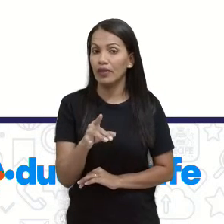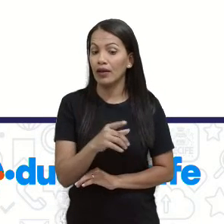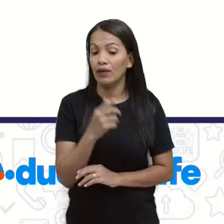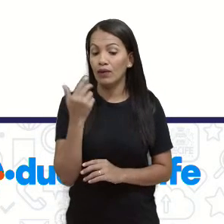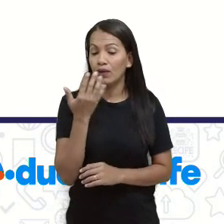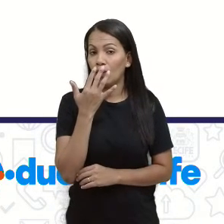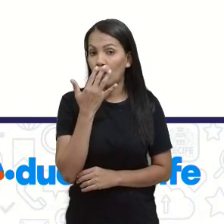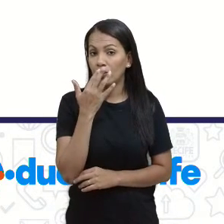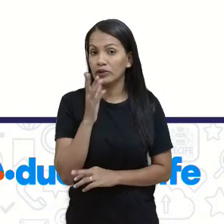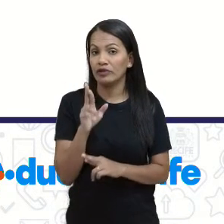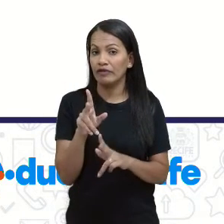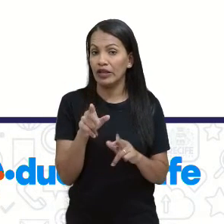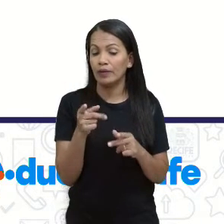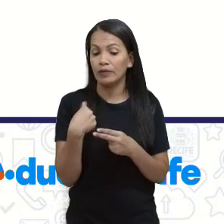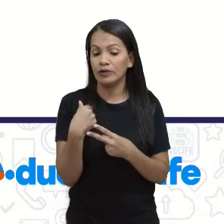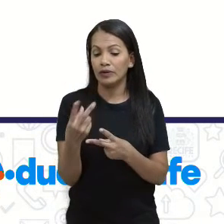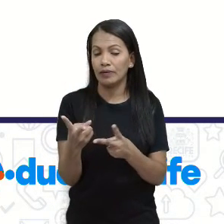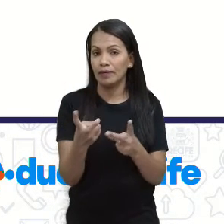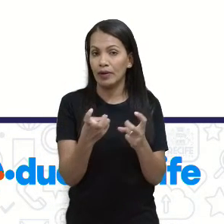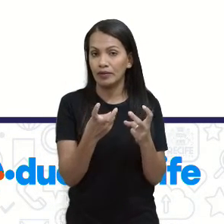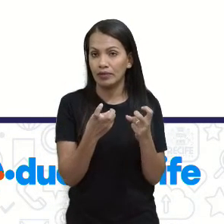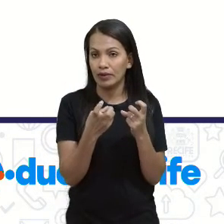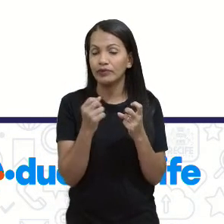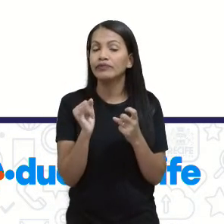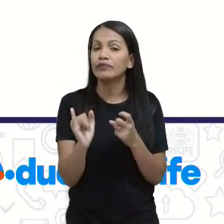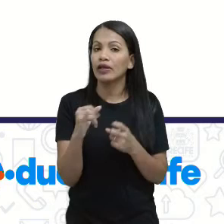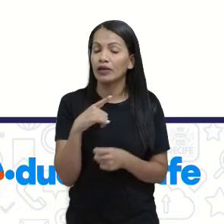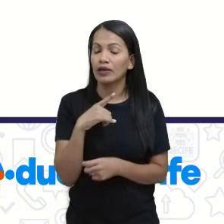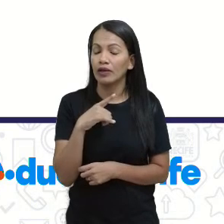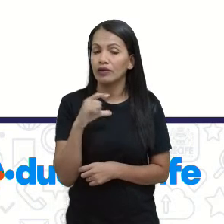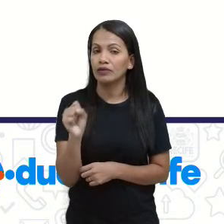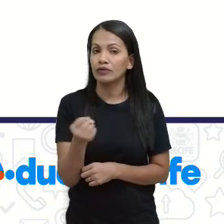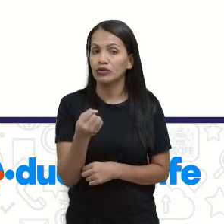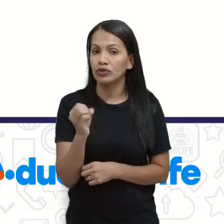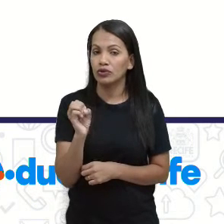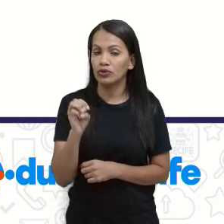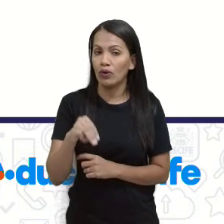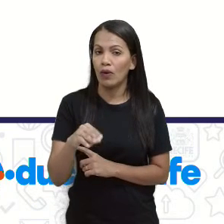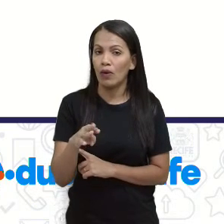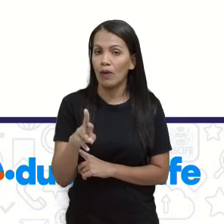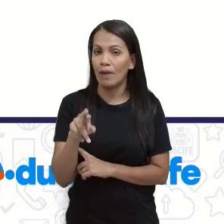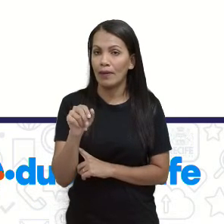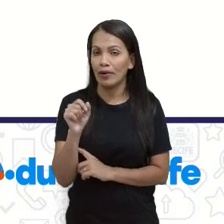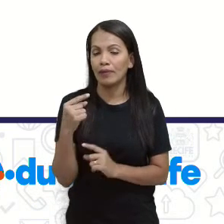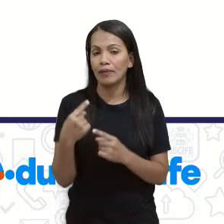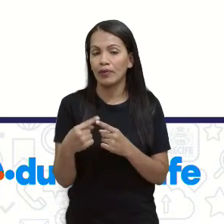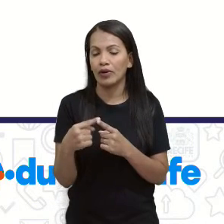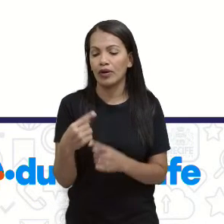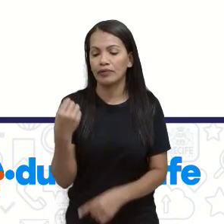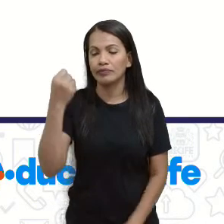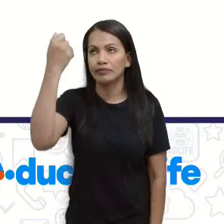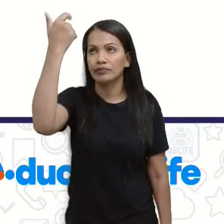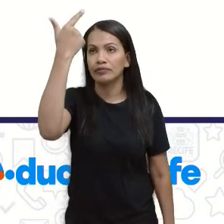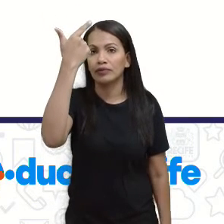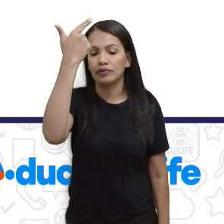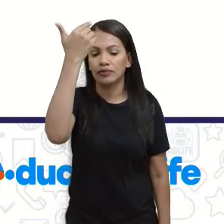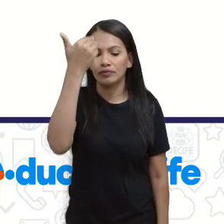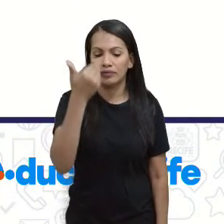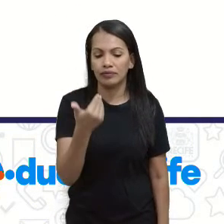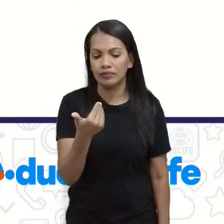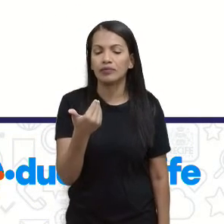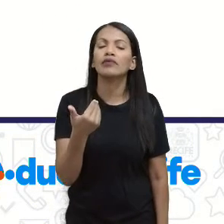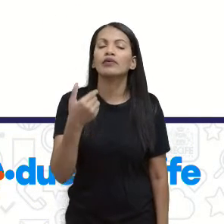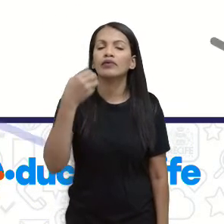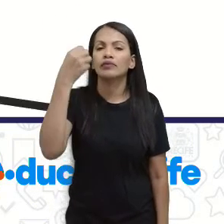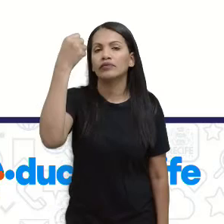identificar bem aí, tá bom? Então eu tenho uma sombra gerada por uma projeção através do sol, está inclinado, observa. E do outro